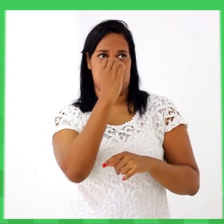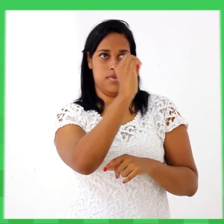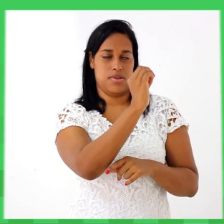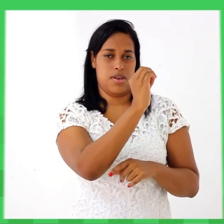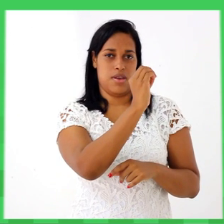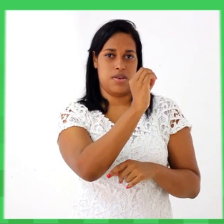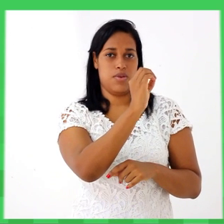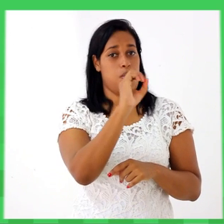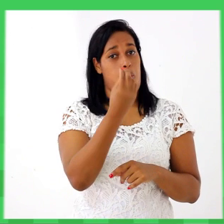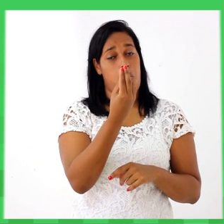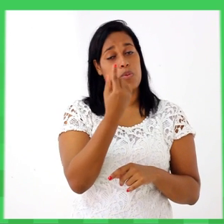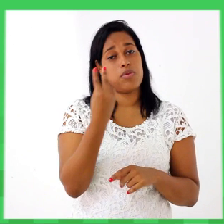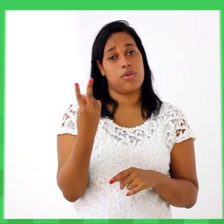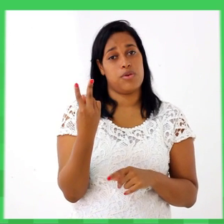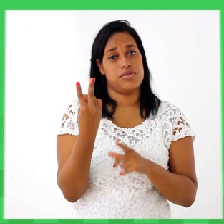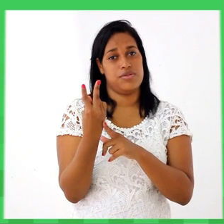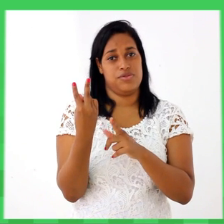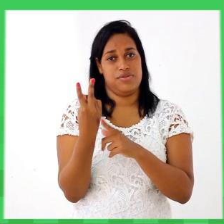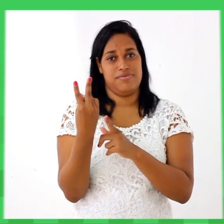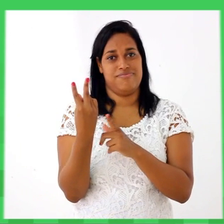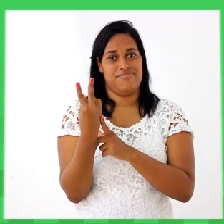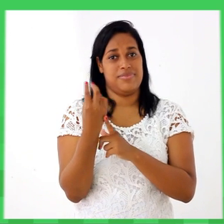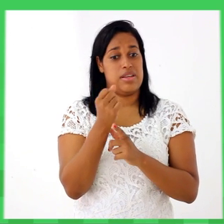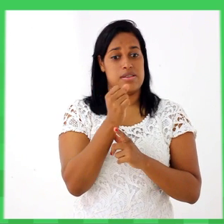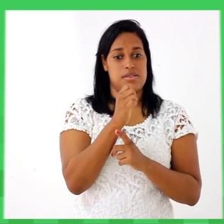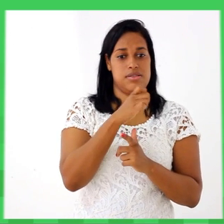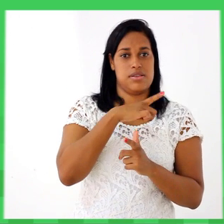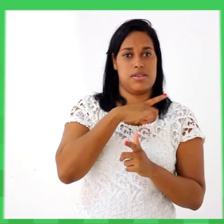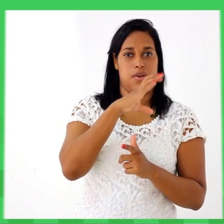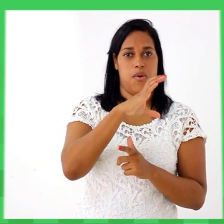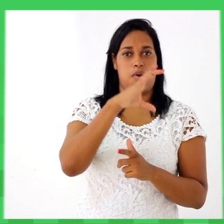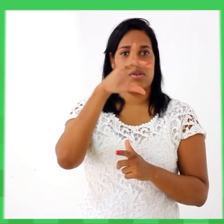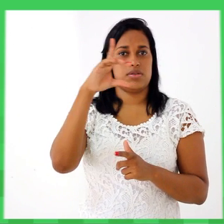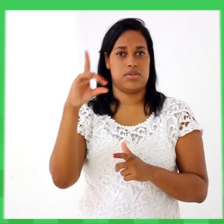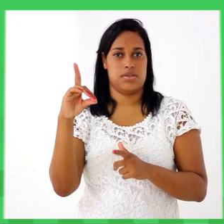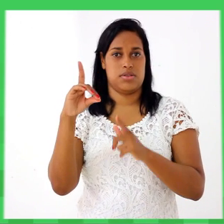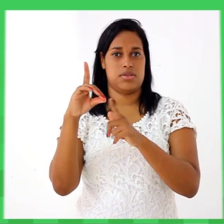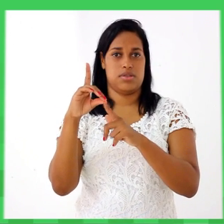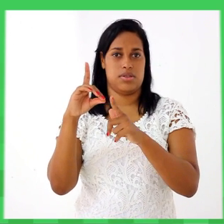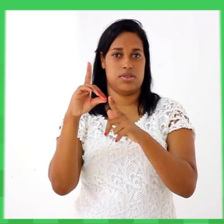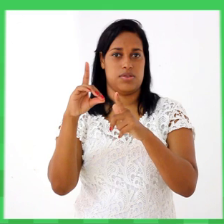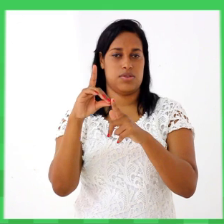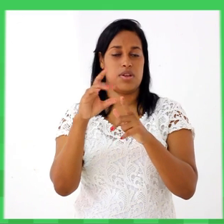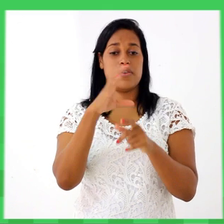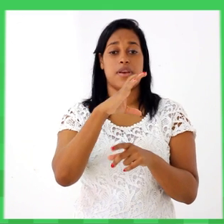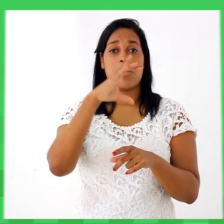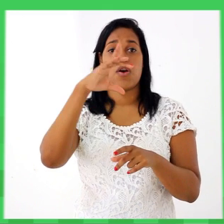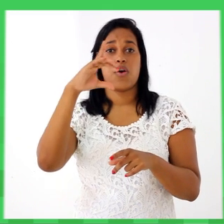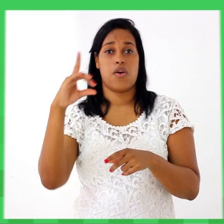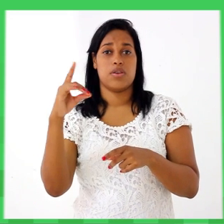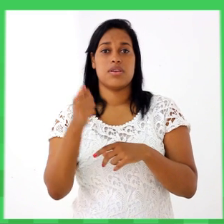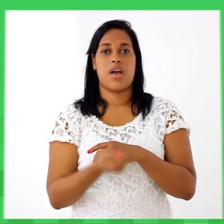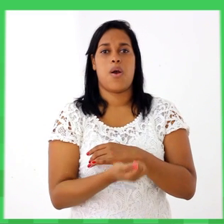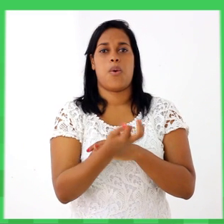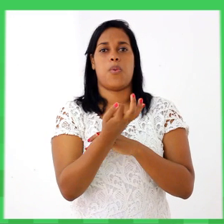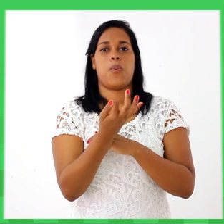0 ou 2. Então, um empregado que é um coordenador, ele vai coordenar no máximo 2